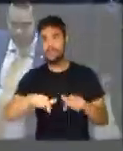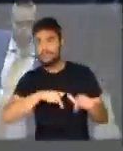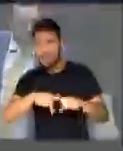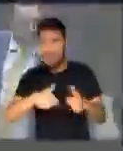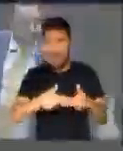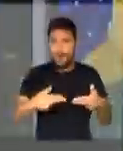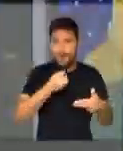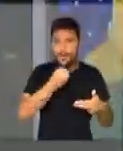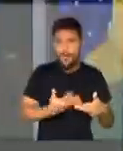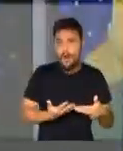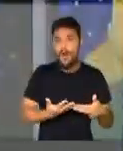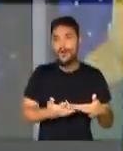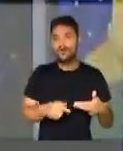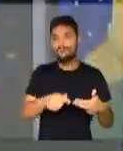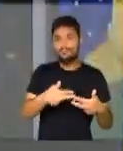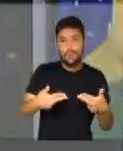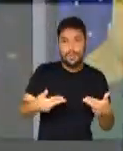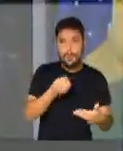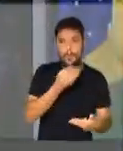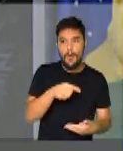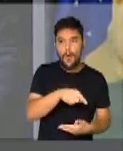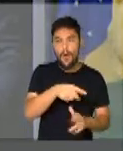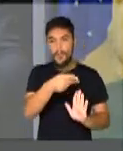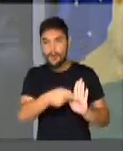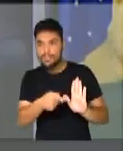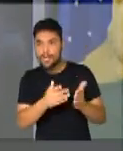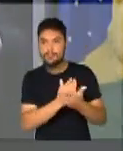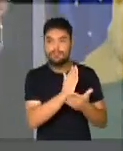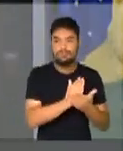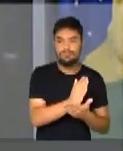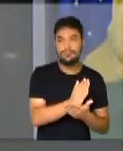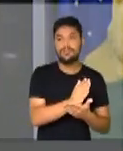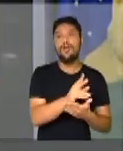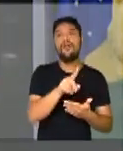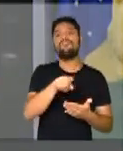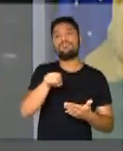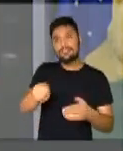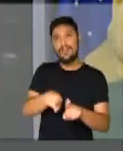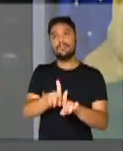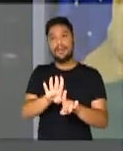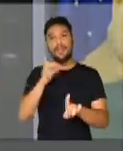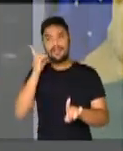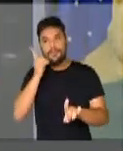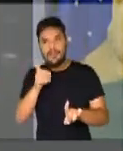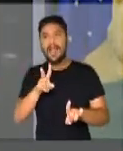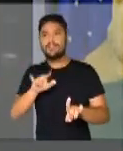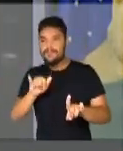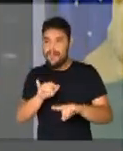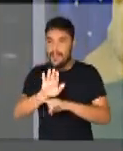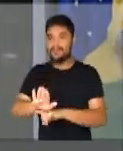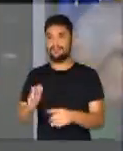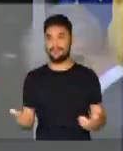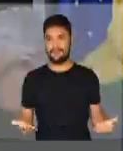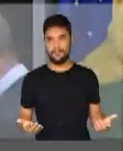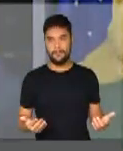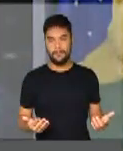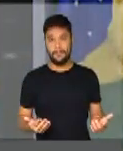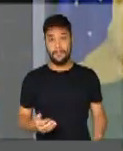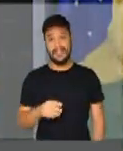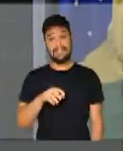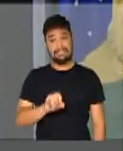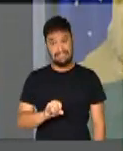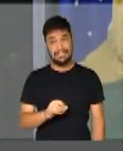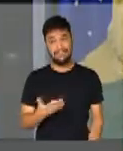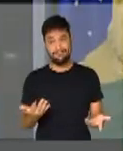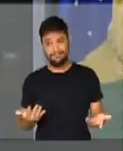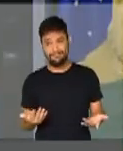presidência, os efeitos positivos serão distribuídos com todos vocês. Mas se a gente errar mais uma